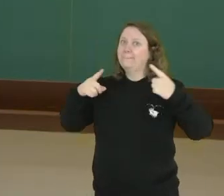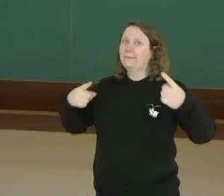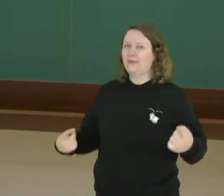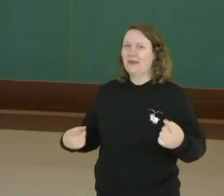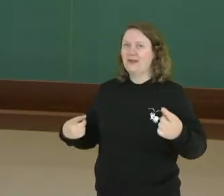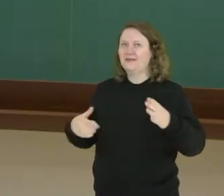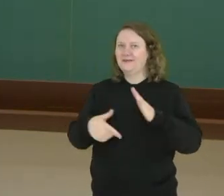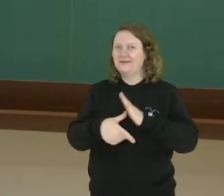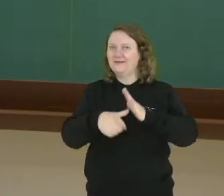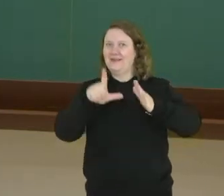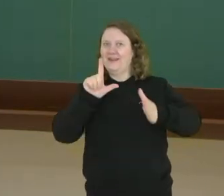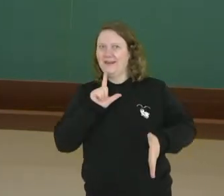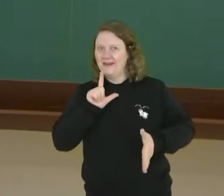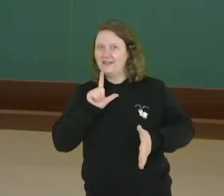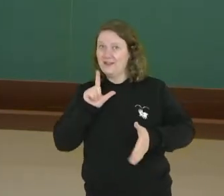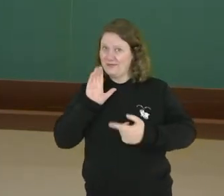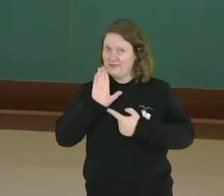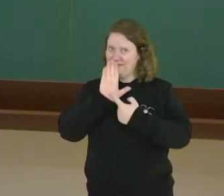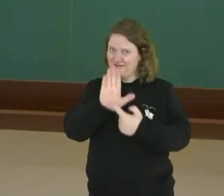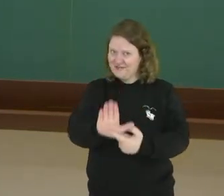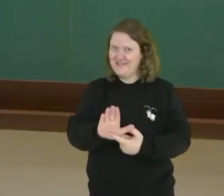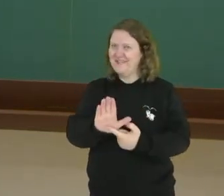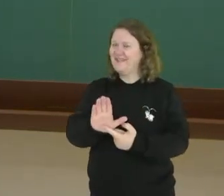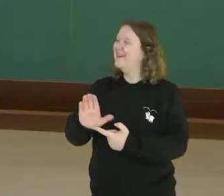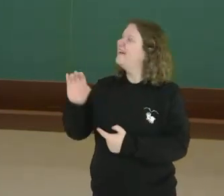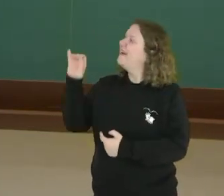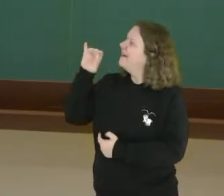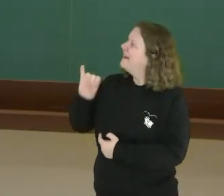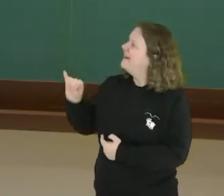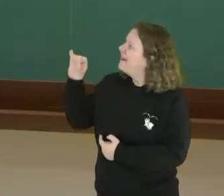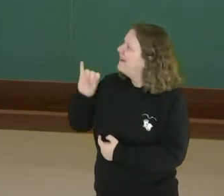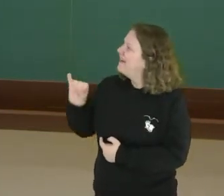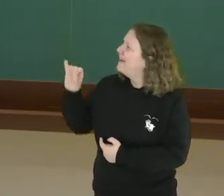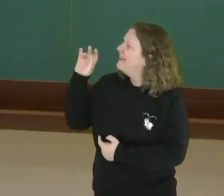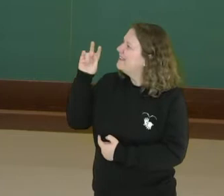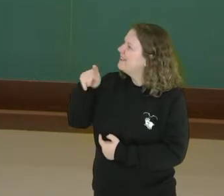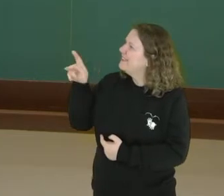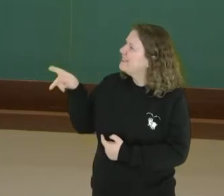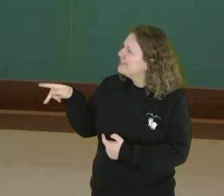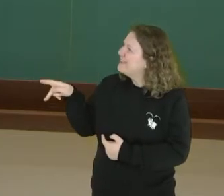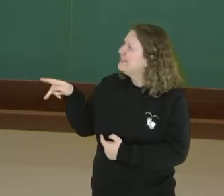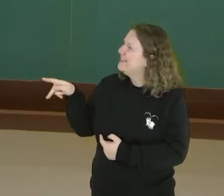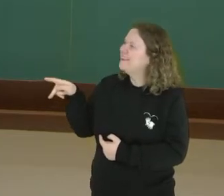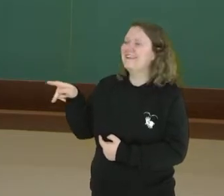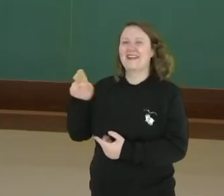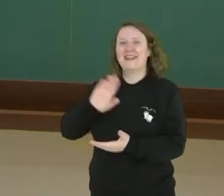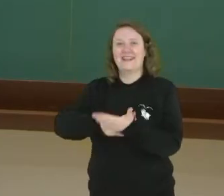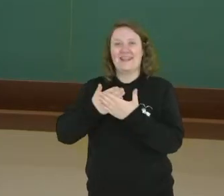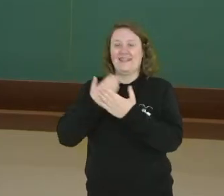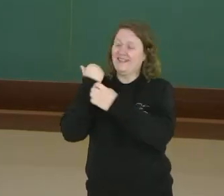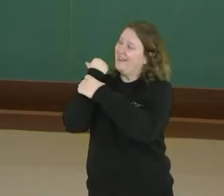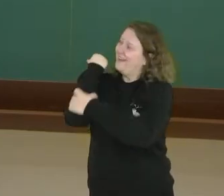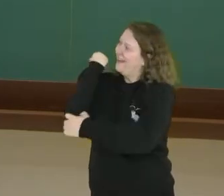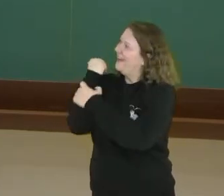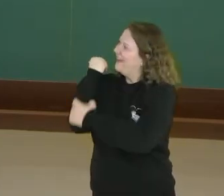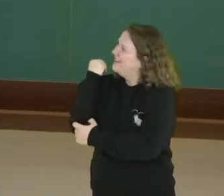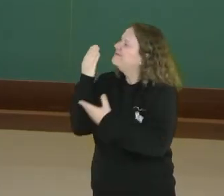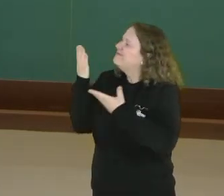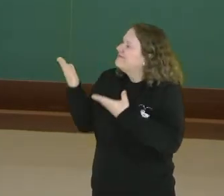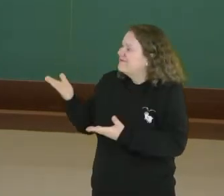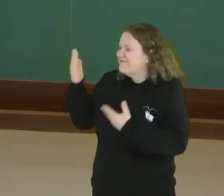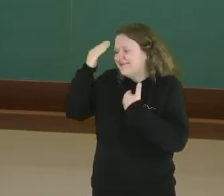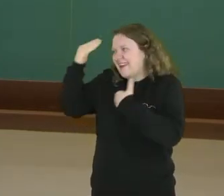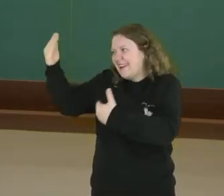nós não estamos sozinhos, isso mesmo. A Cláudia está aqui conosco, que alegria, Cláudia, estar aqui conosco, viu? Seja muito bem-vinda,